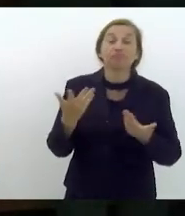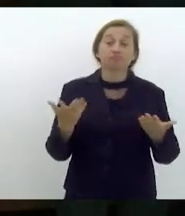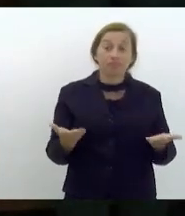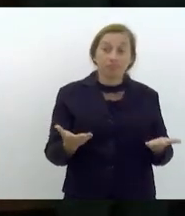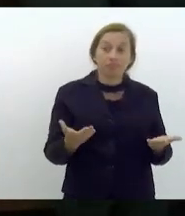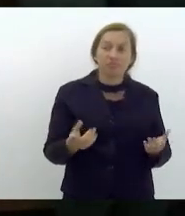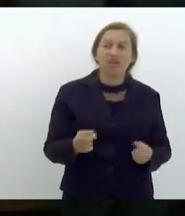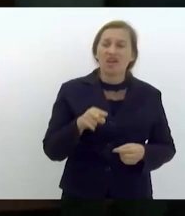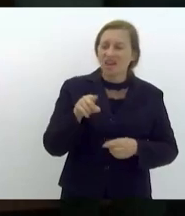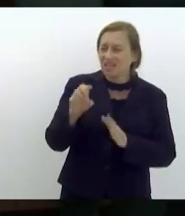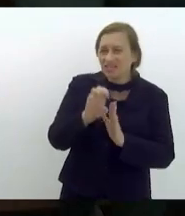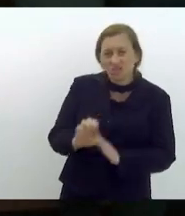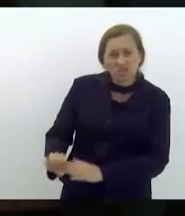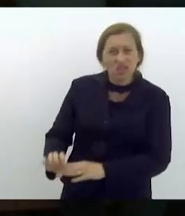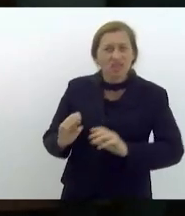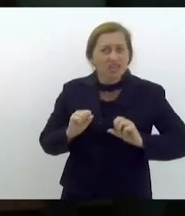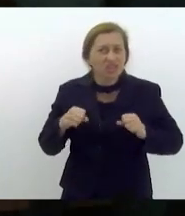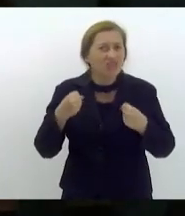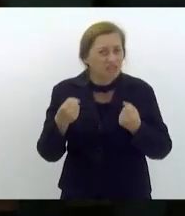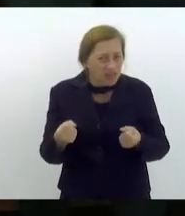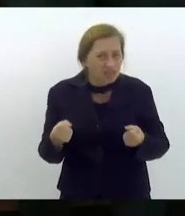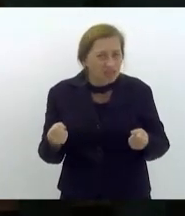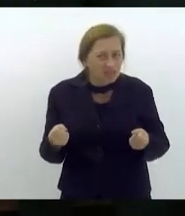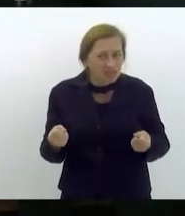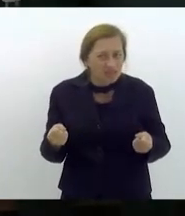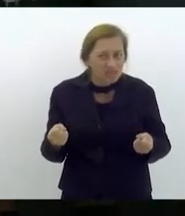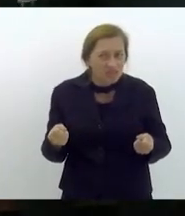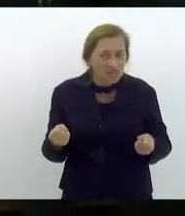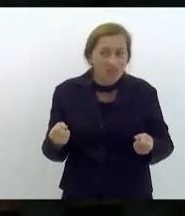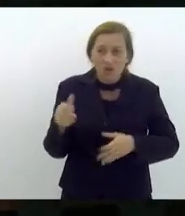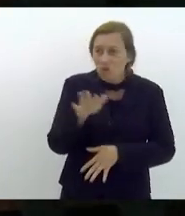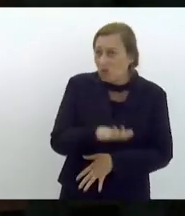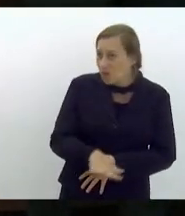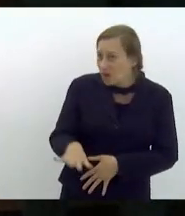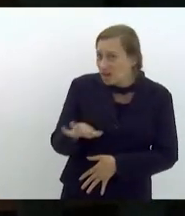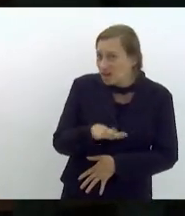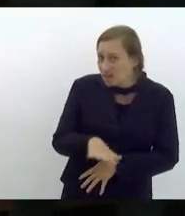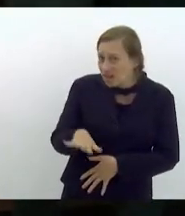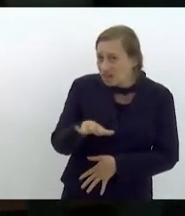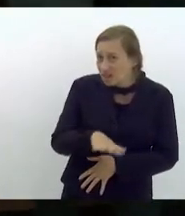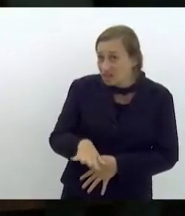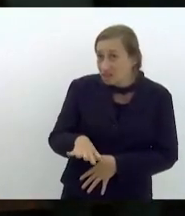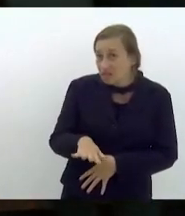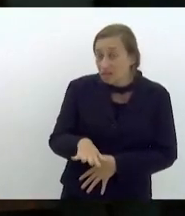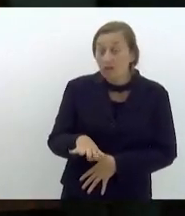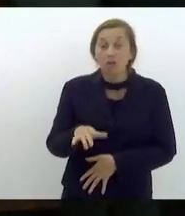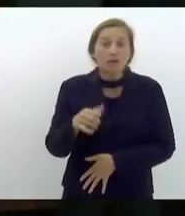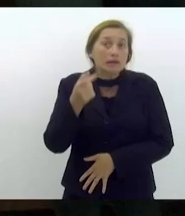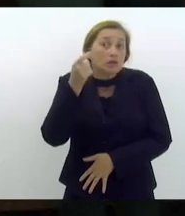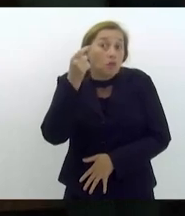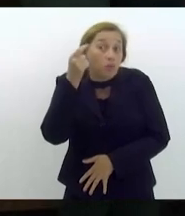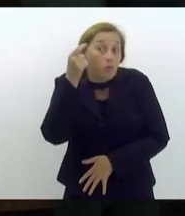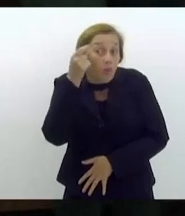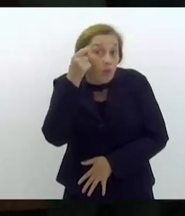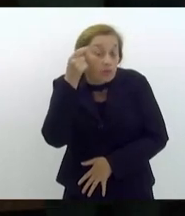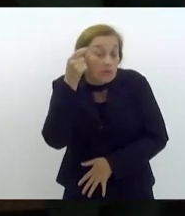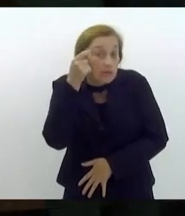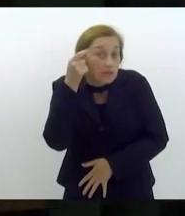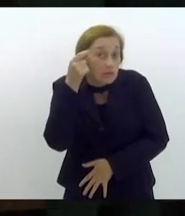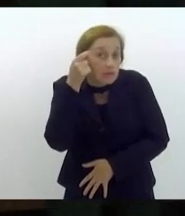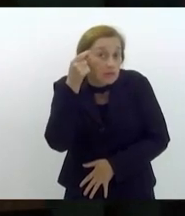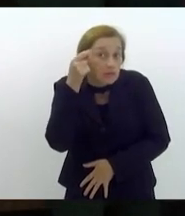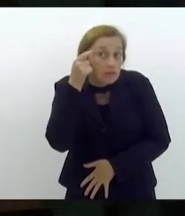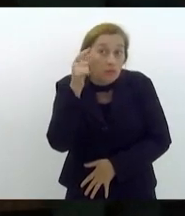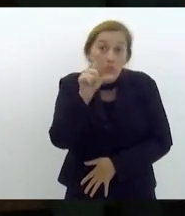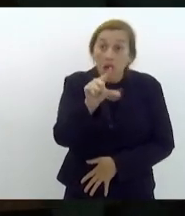essa mesma esquerda que defende que uma criança tem discernimento para